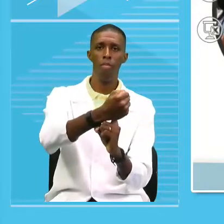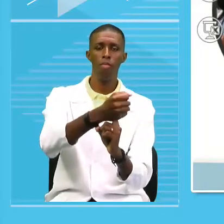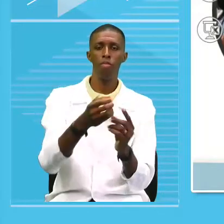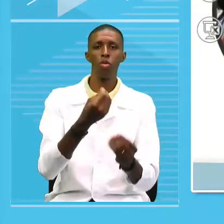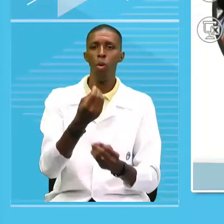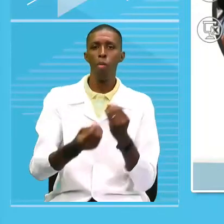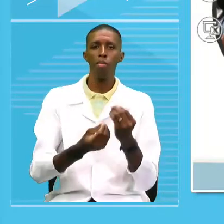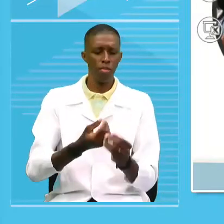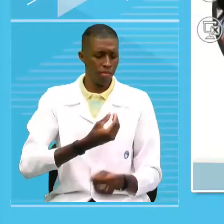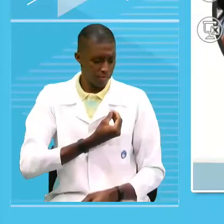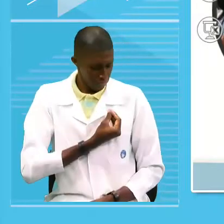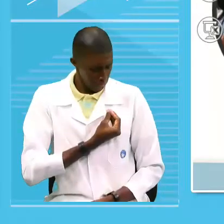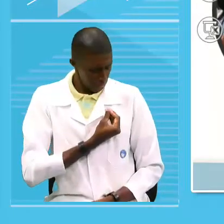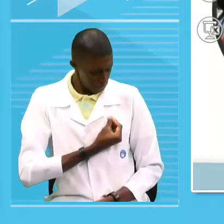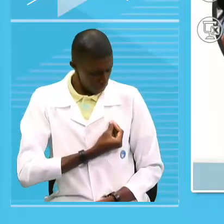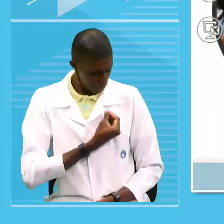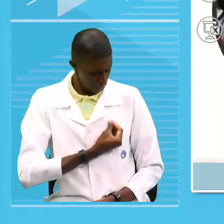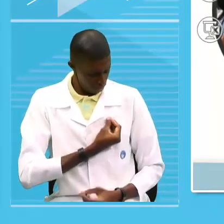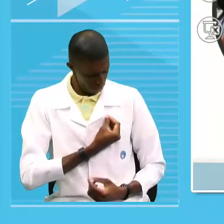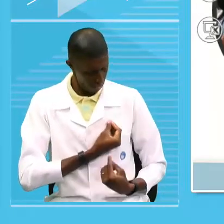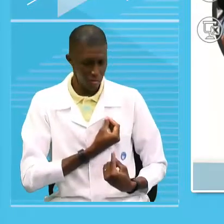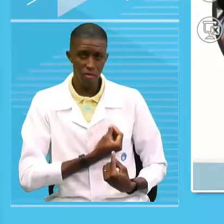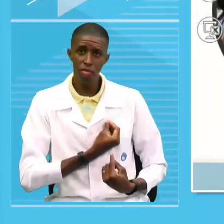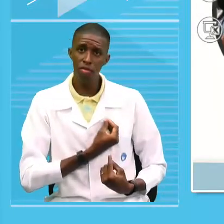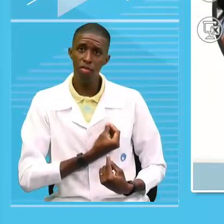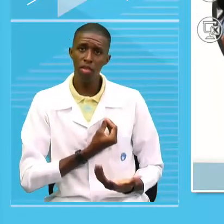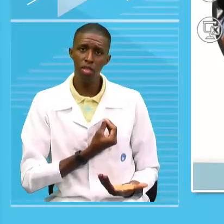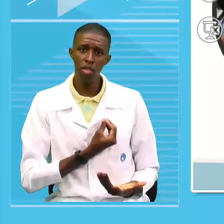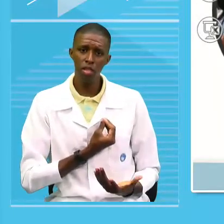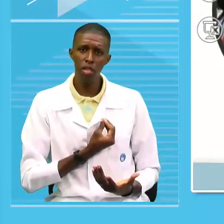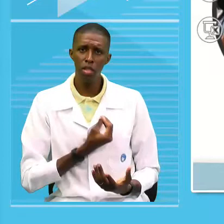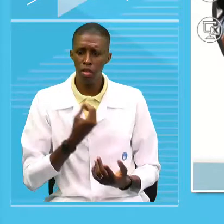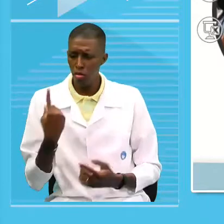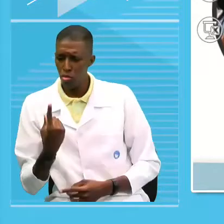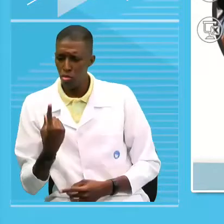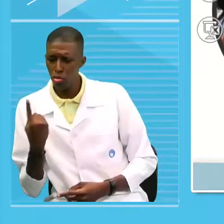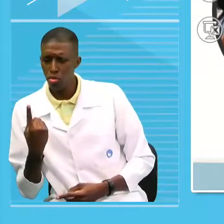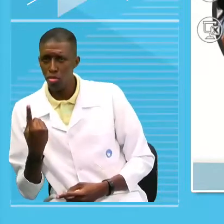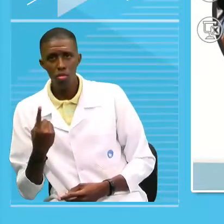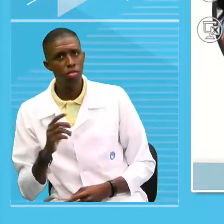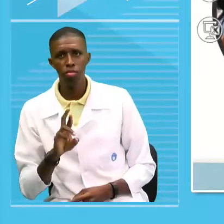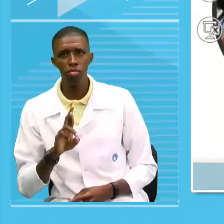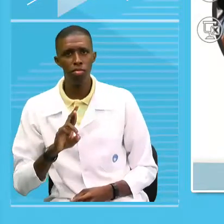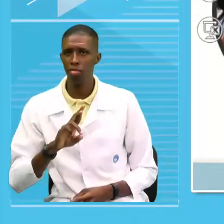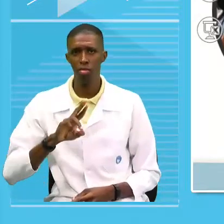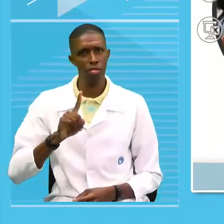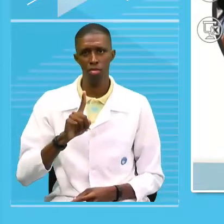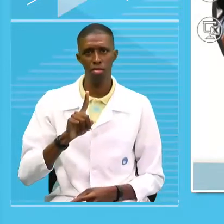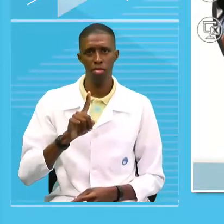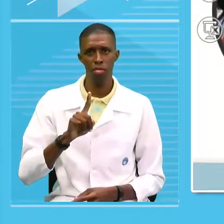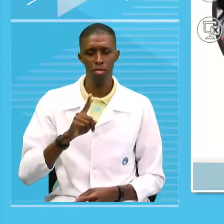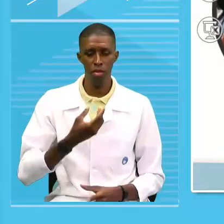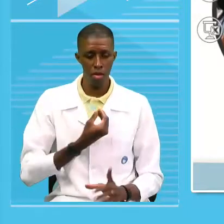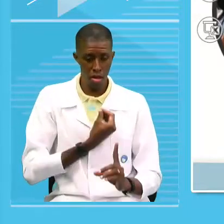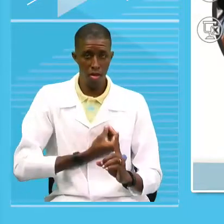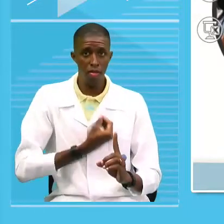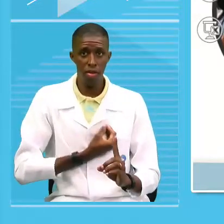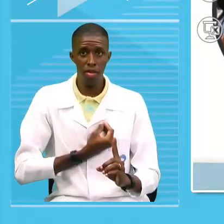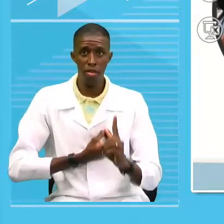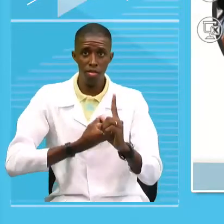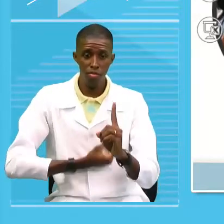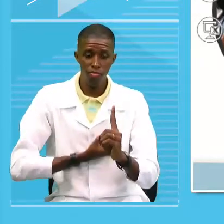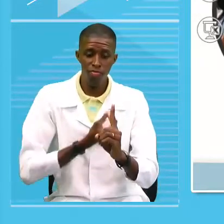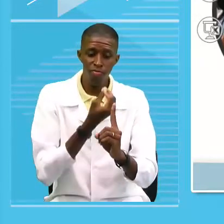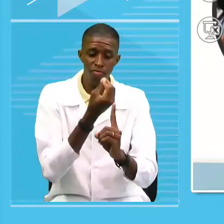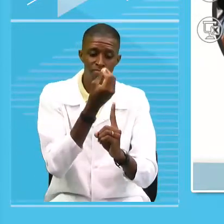aqui com Adriano com a galera de Ribeiro Gonçalves com a galera de Uruçuí e eu chego na sala de